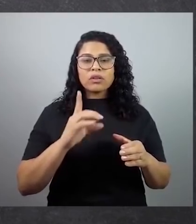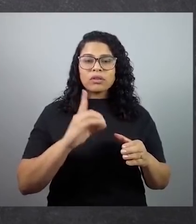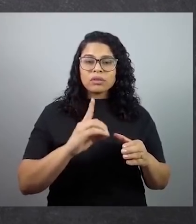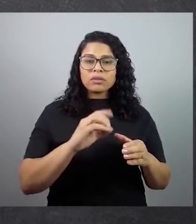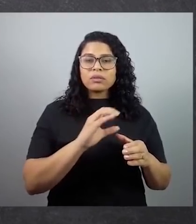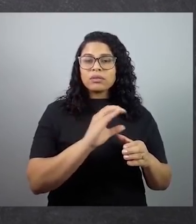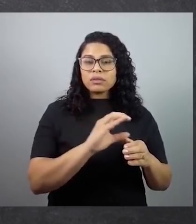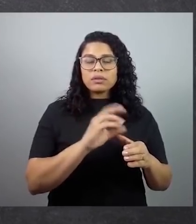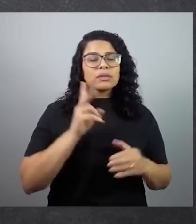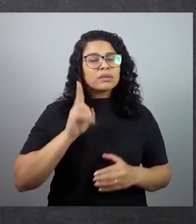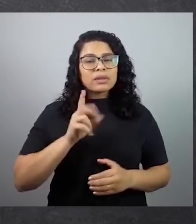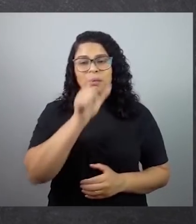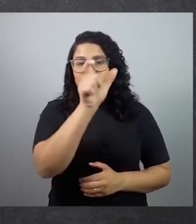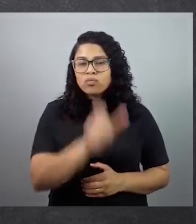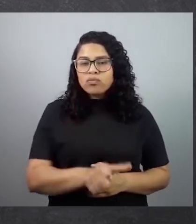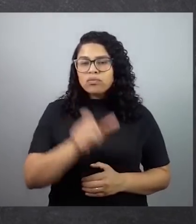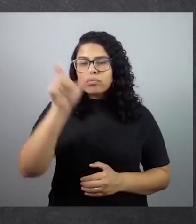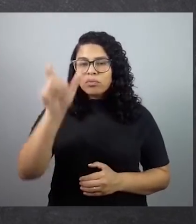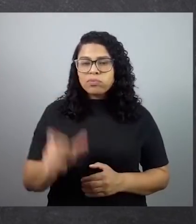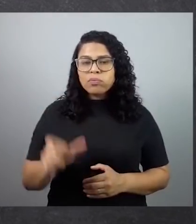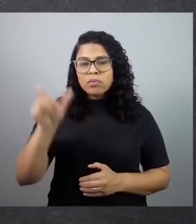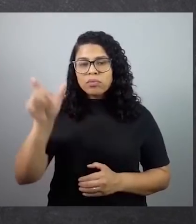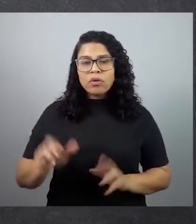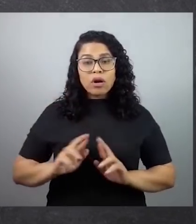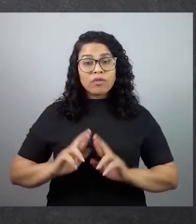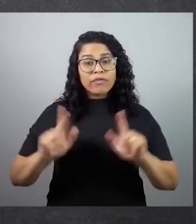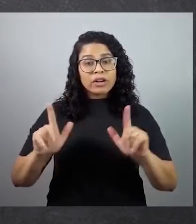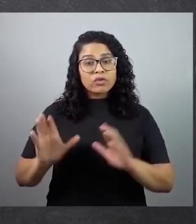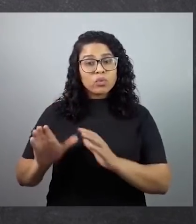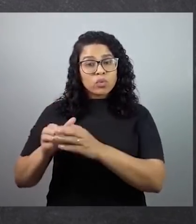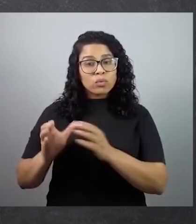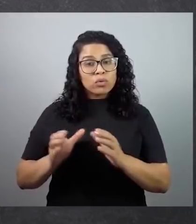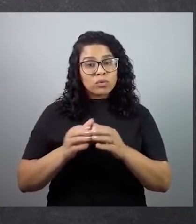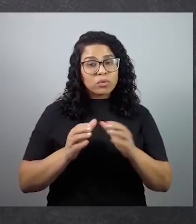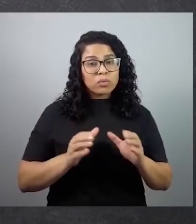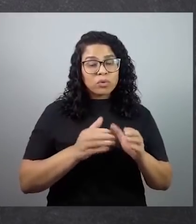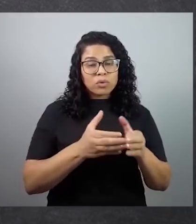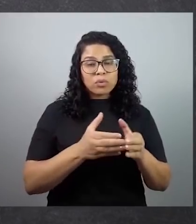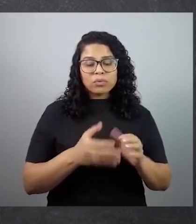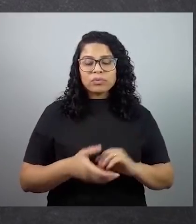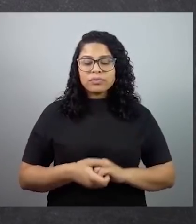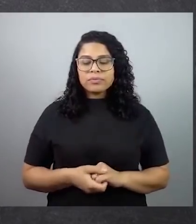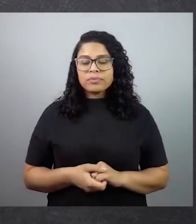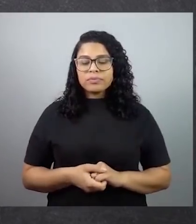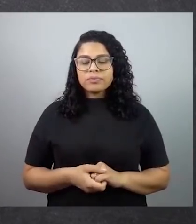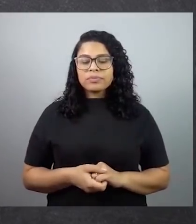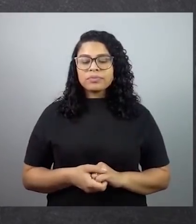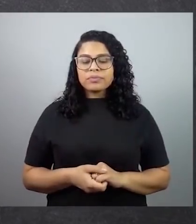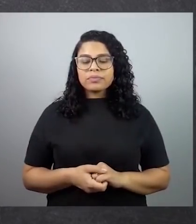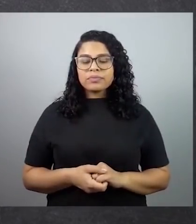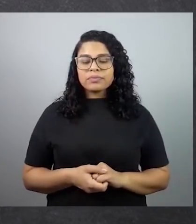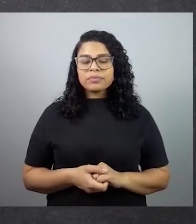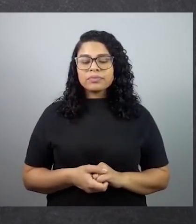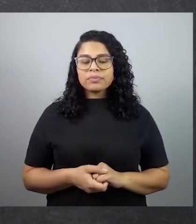centena. Lembrem-se aqui, unidade, dezena e centena, porque estamos na classe das unidades simples. Agora aqui